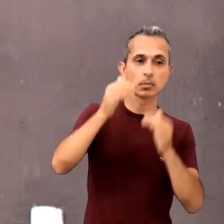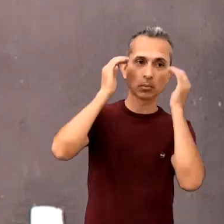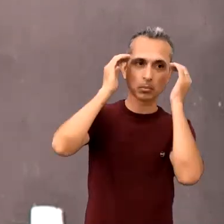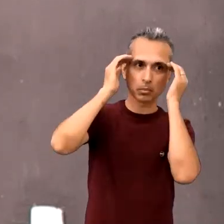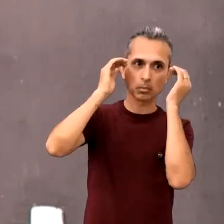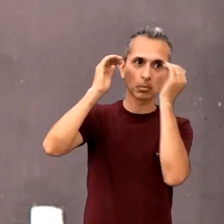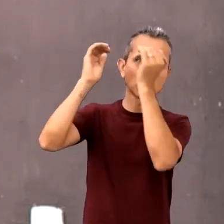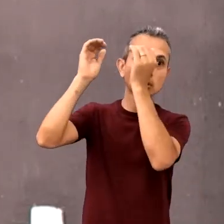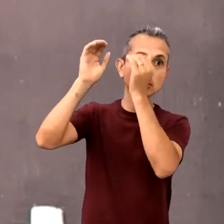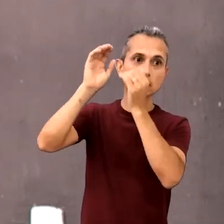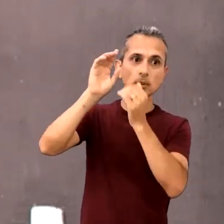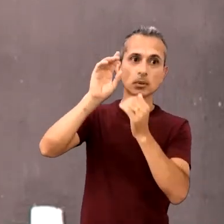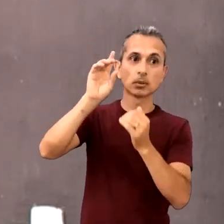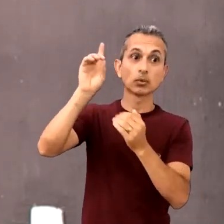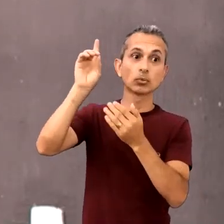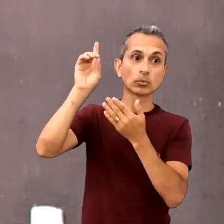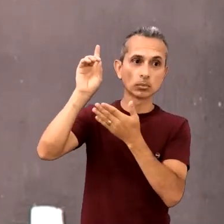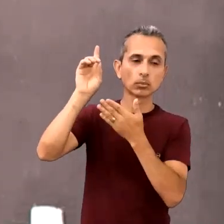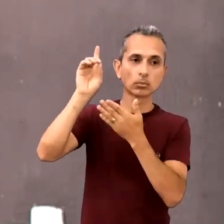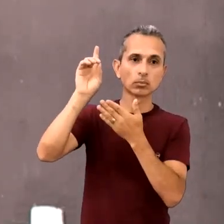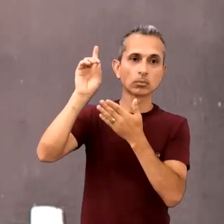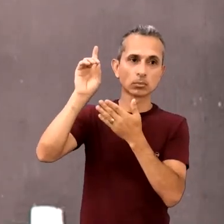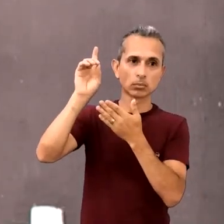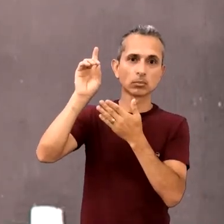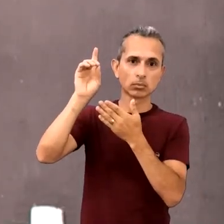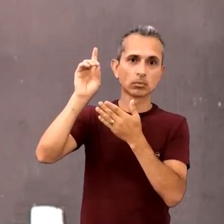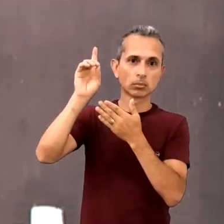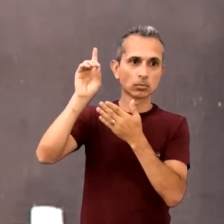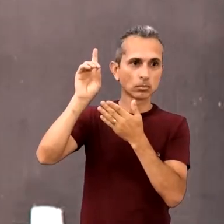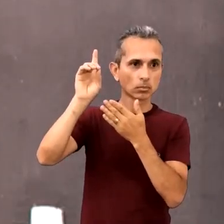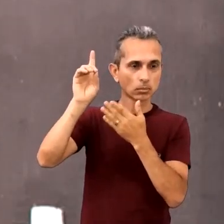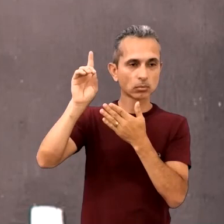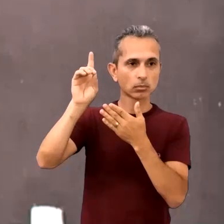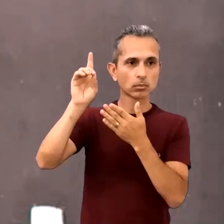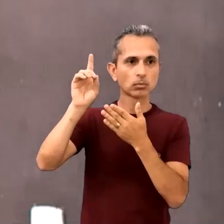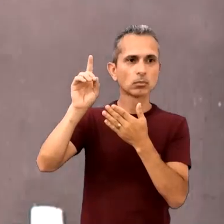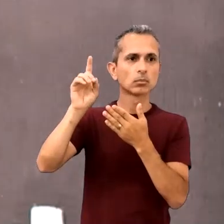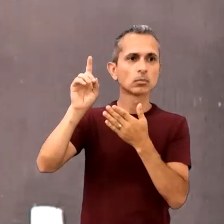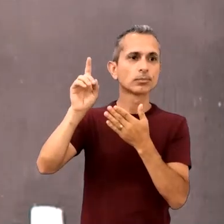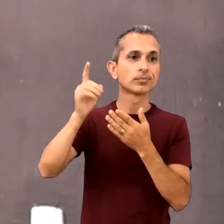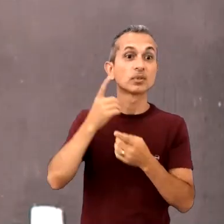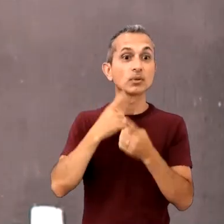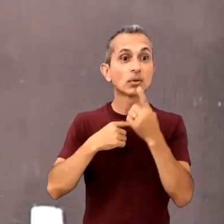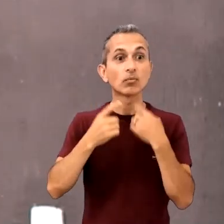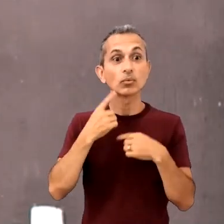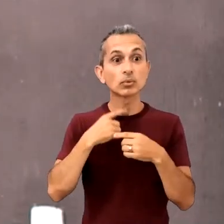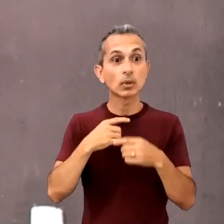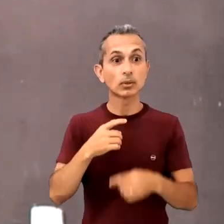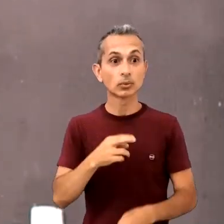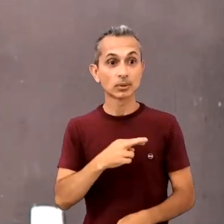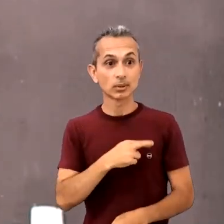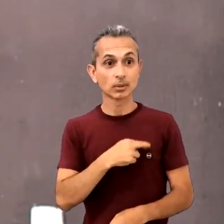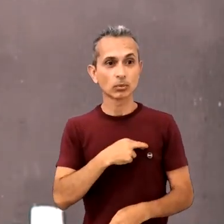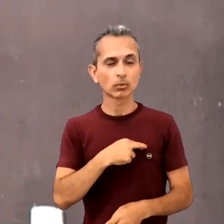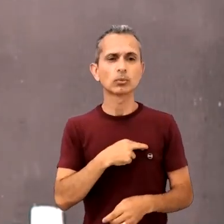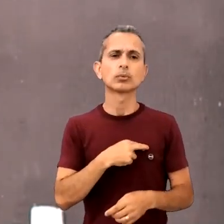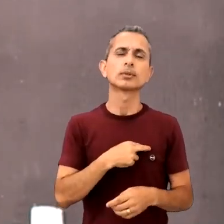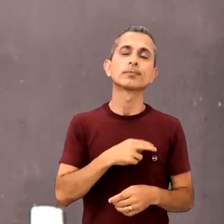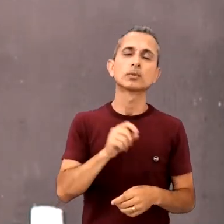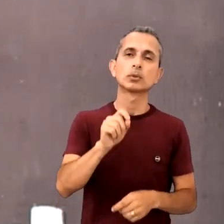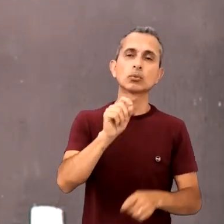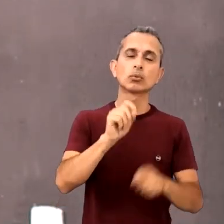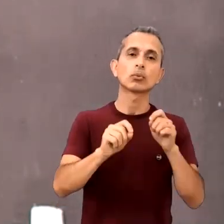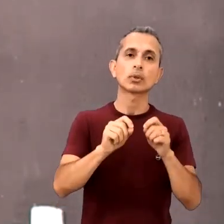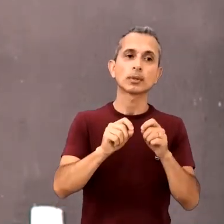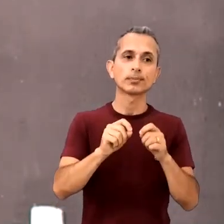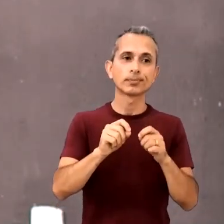Ela não deixou que ele determinasse o caminho, porque o desejo dela era ser resgatada, seguir a